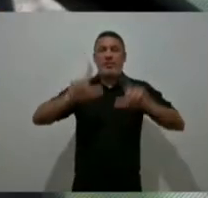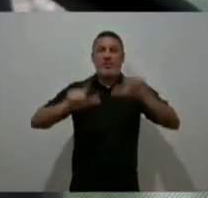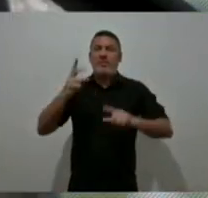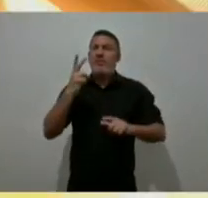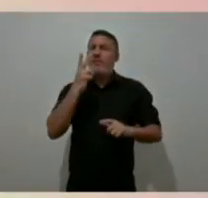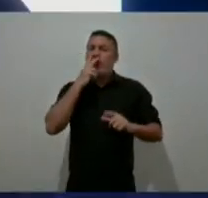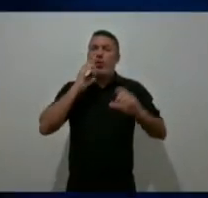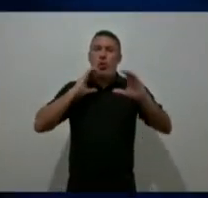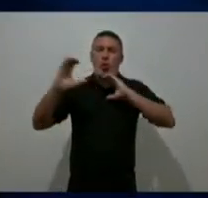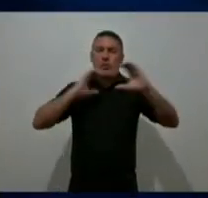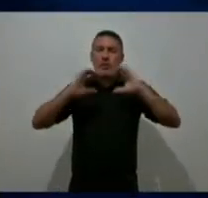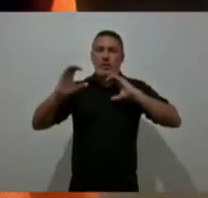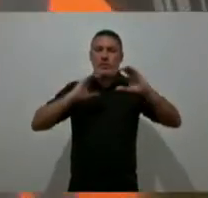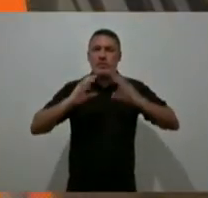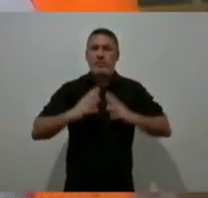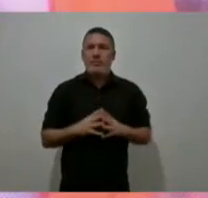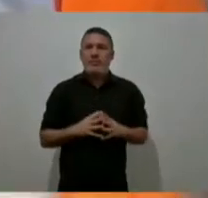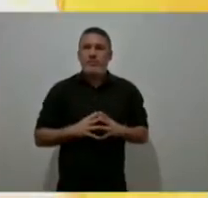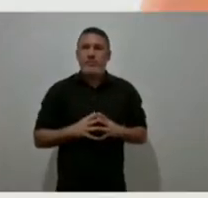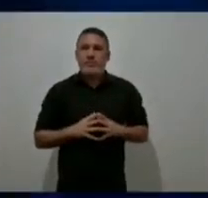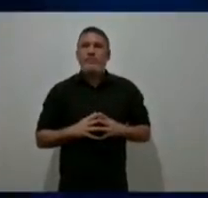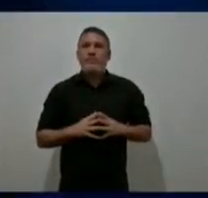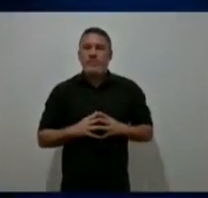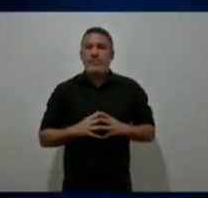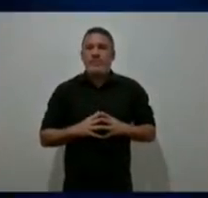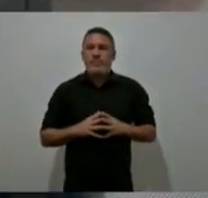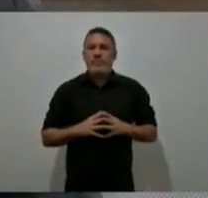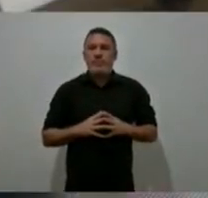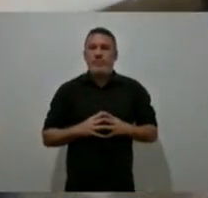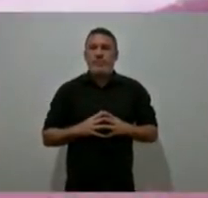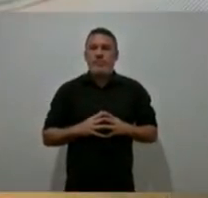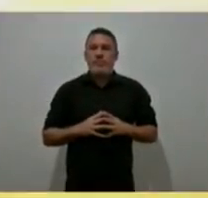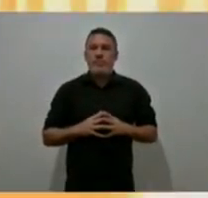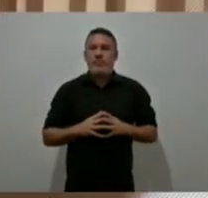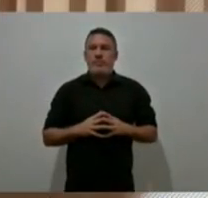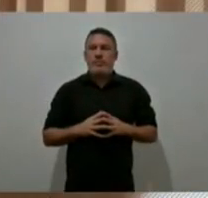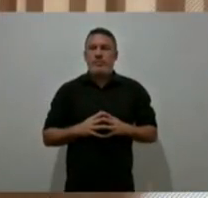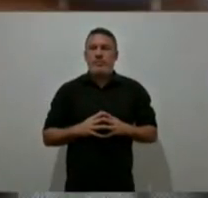Histórias, referências, inspirações.